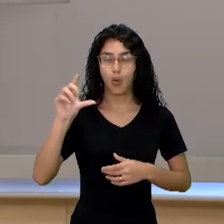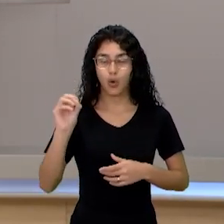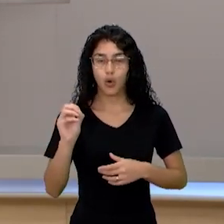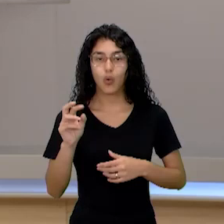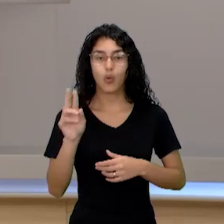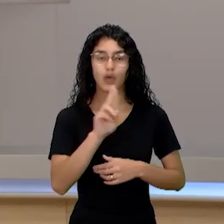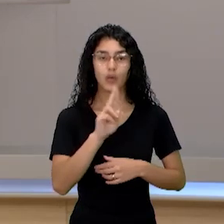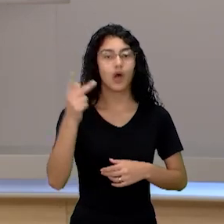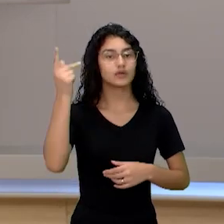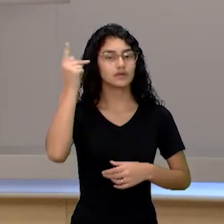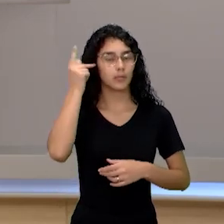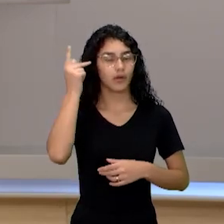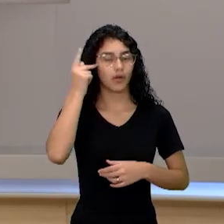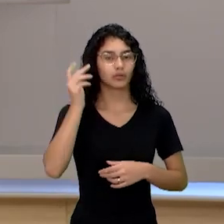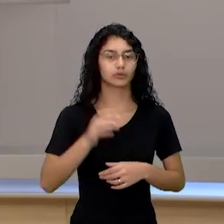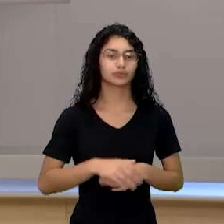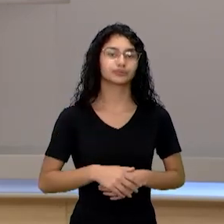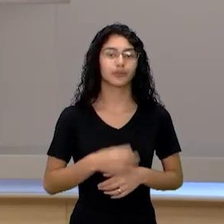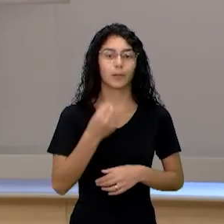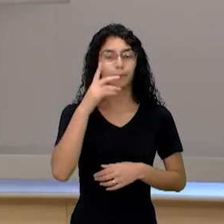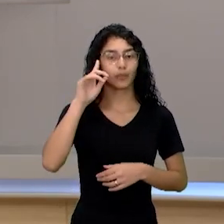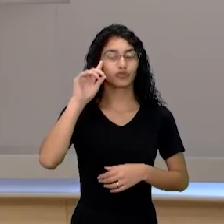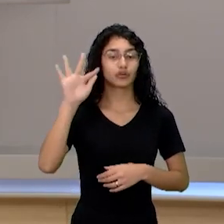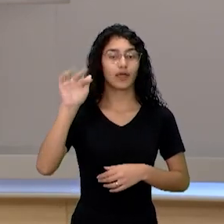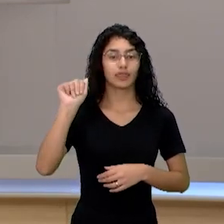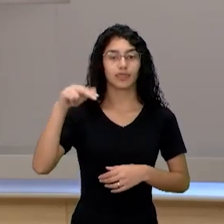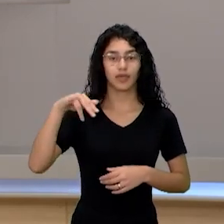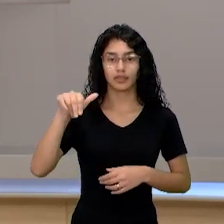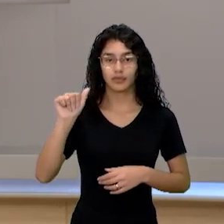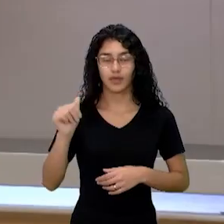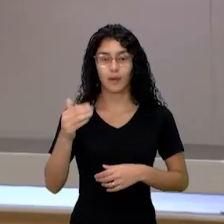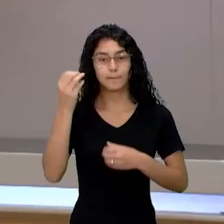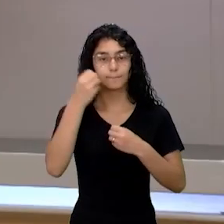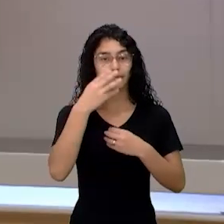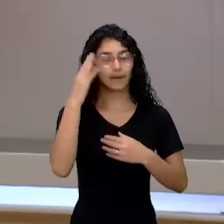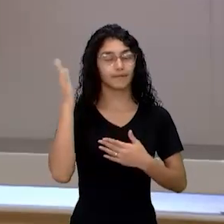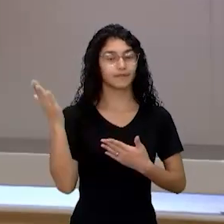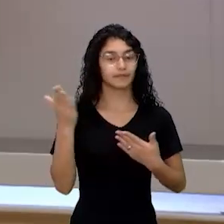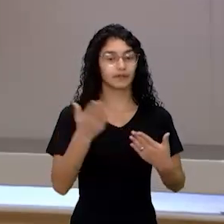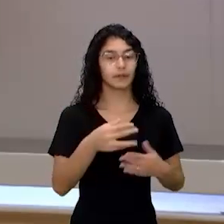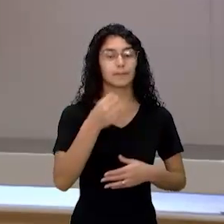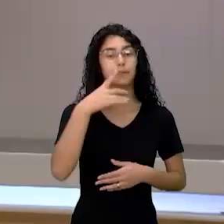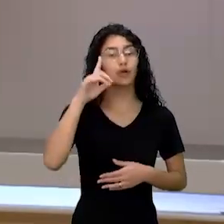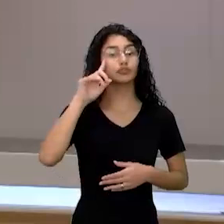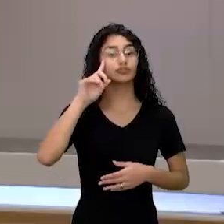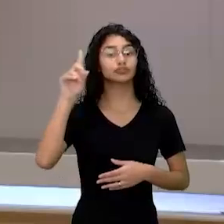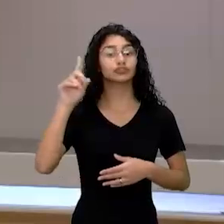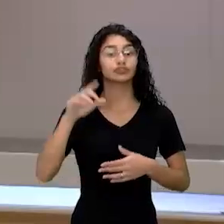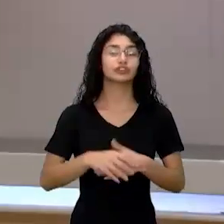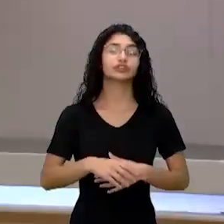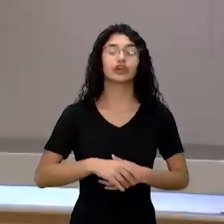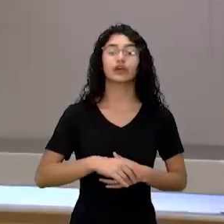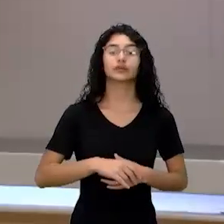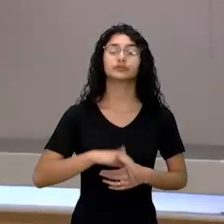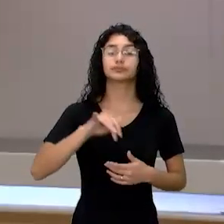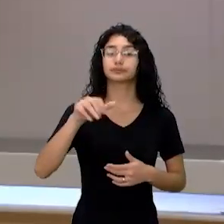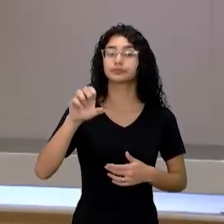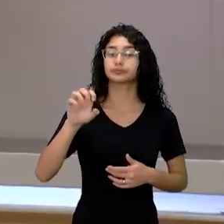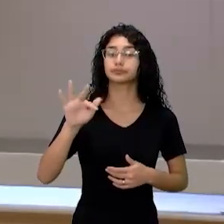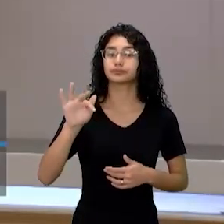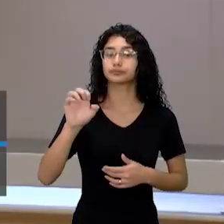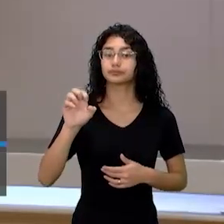Paulo, Centro de Mídias São Paulo. Bom dia, Tânia, seja bem-vinda. Bom dia, Jefferson. Bom